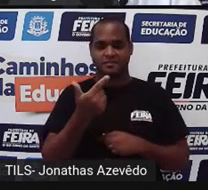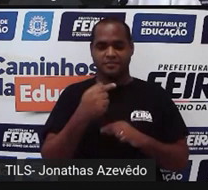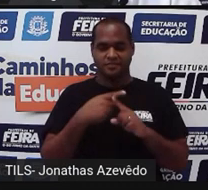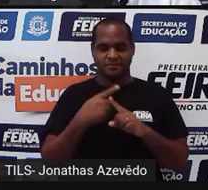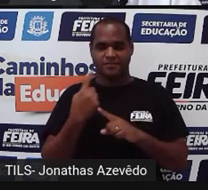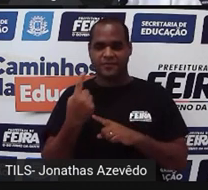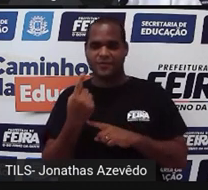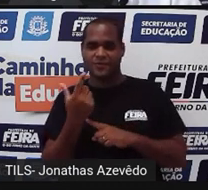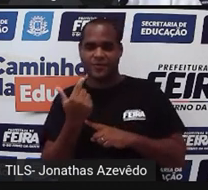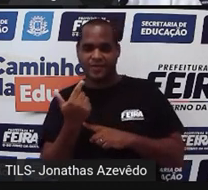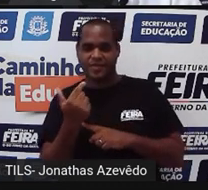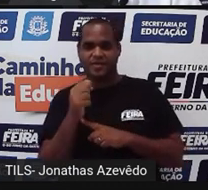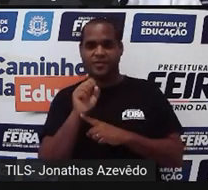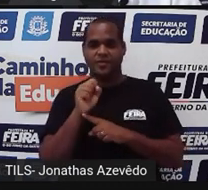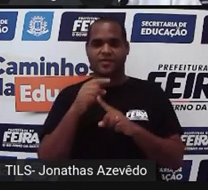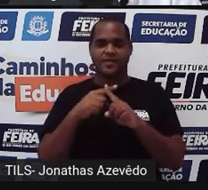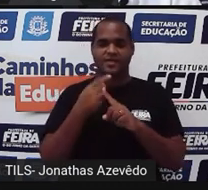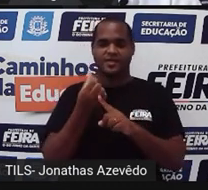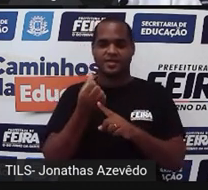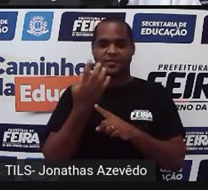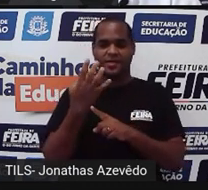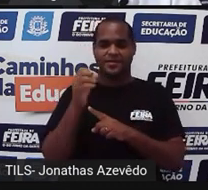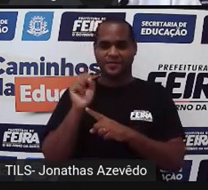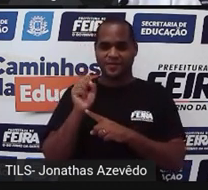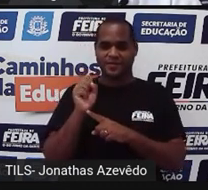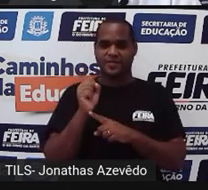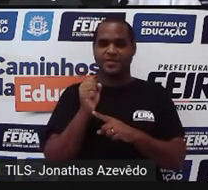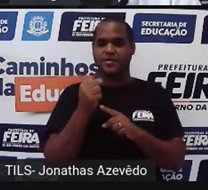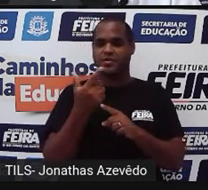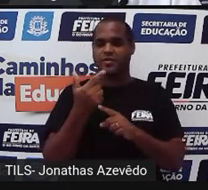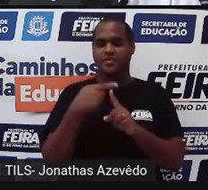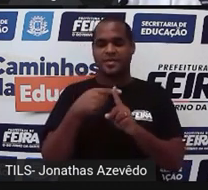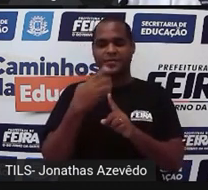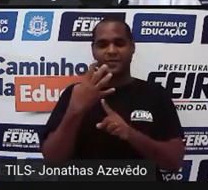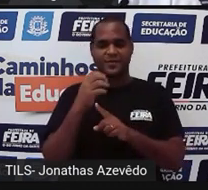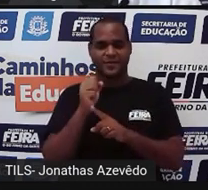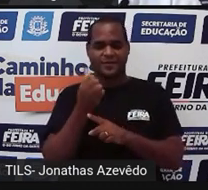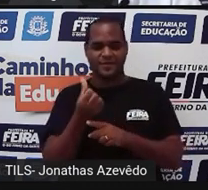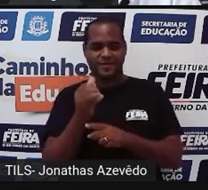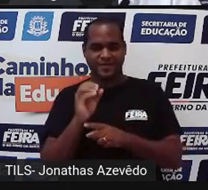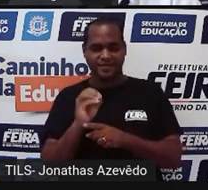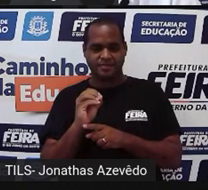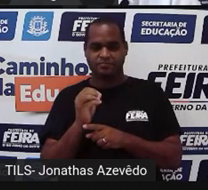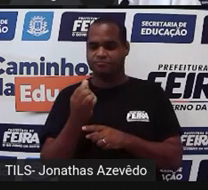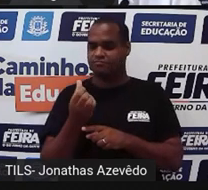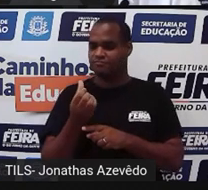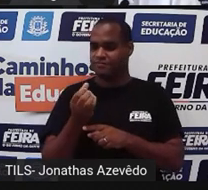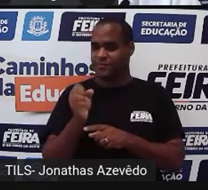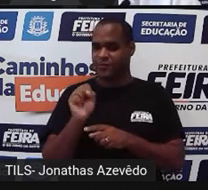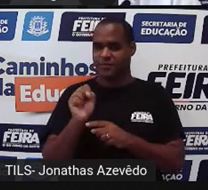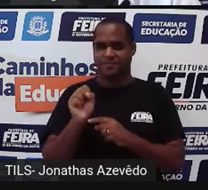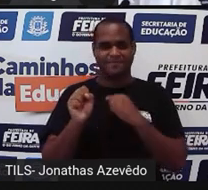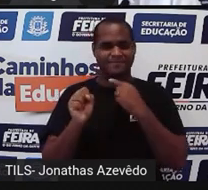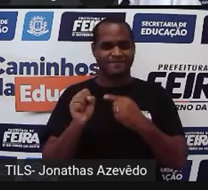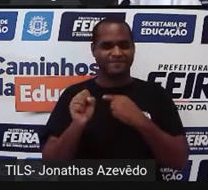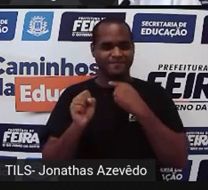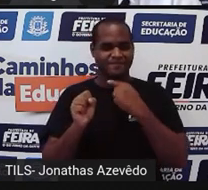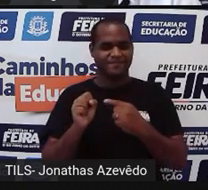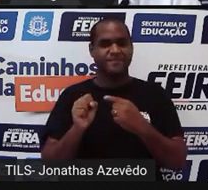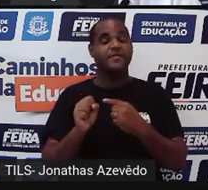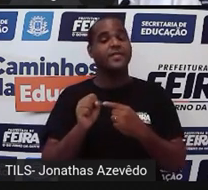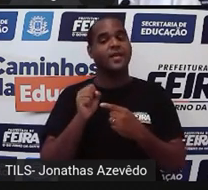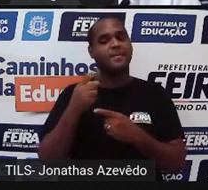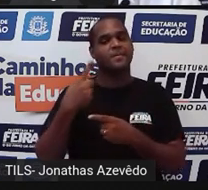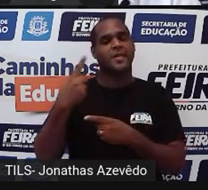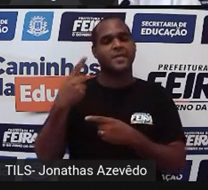1, 12. 8 vezes 6, 48. 12 mais 48 dá 60. Não dá 68, tá bom? Então, a